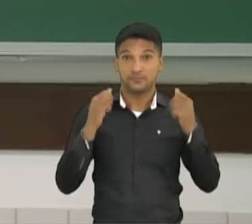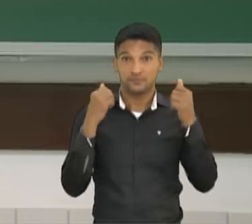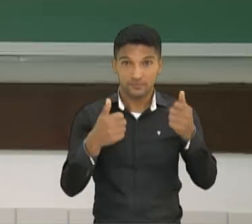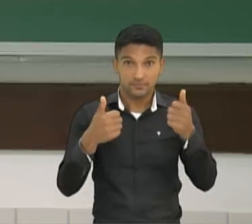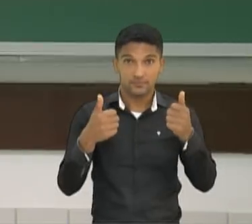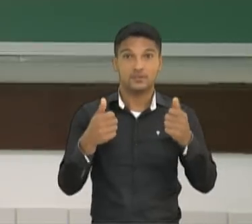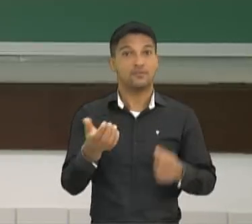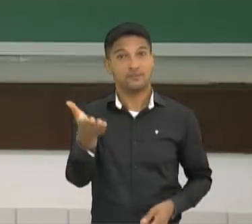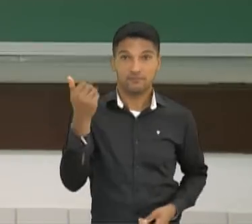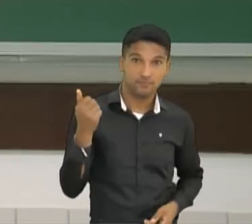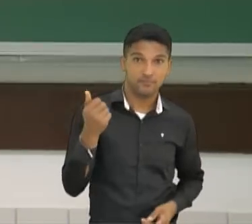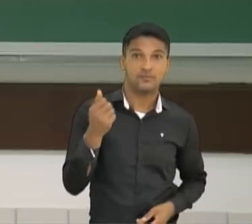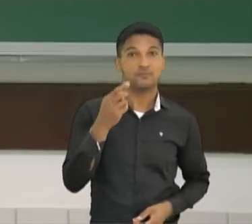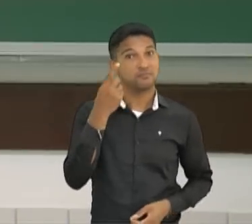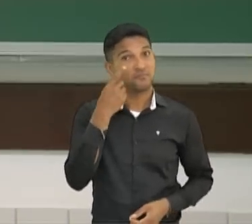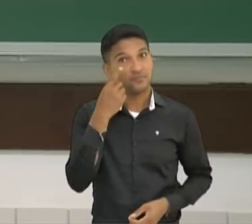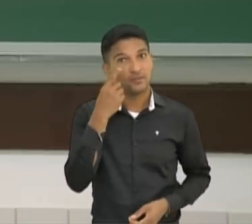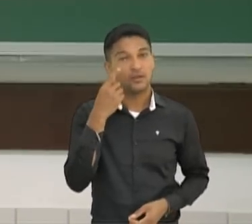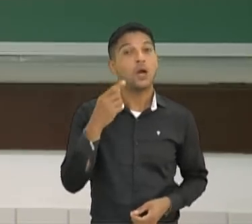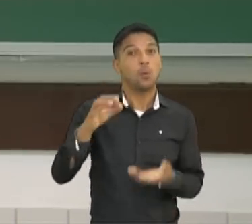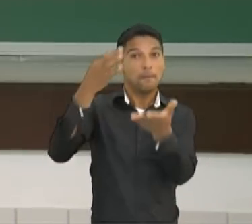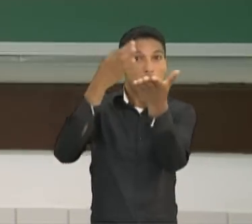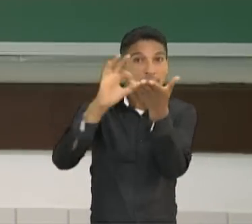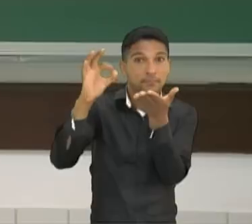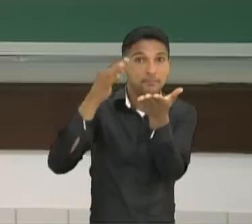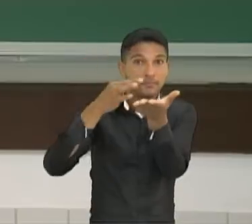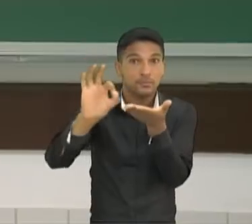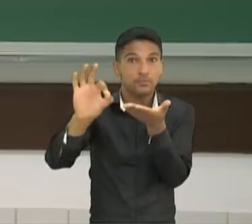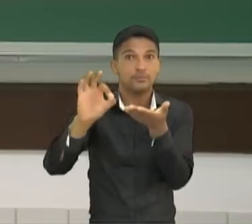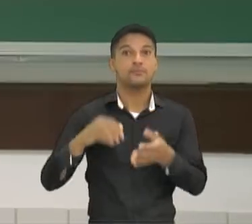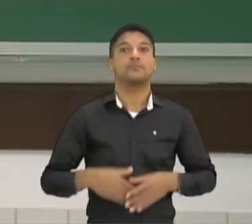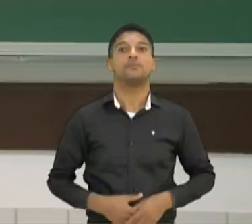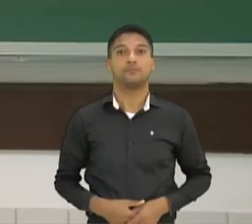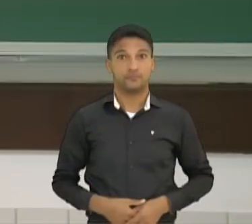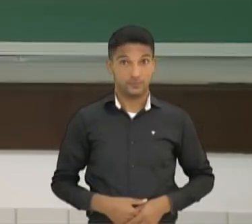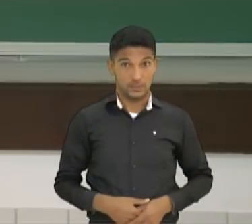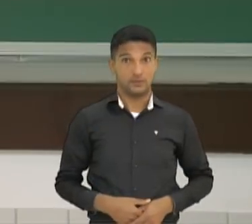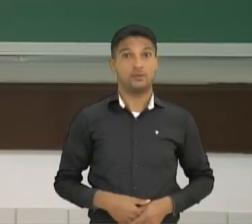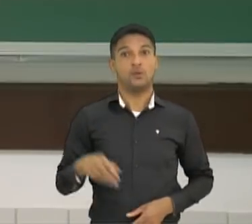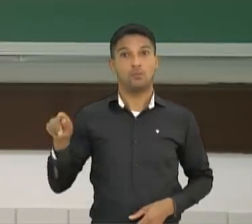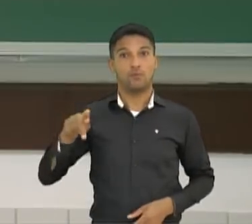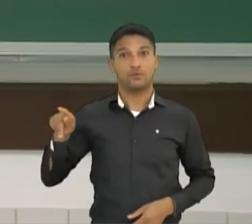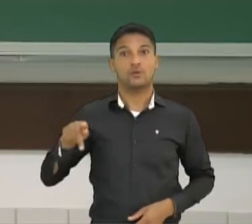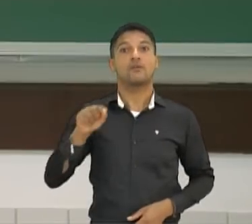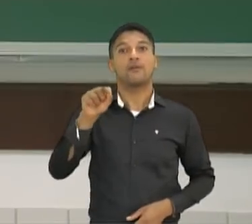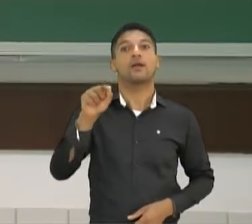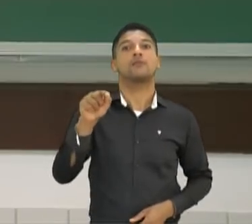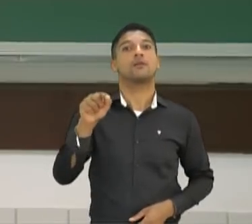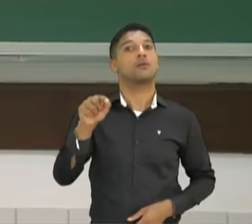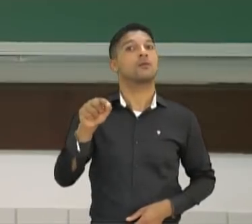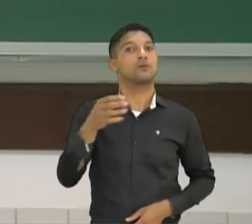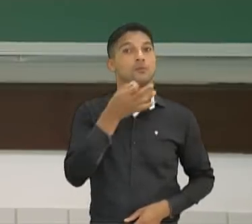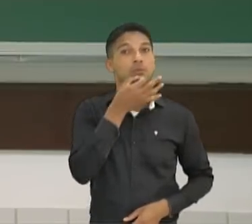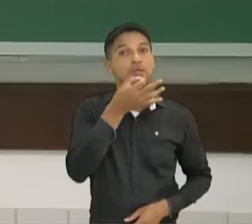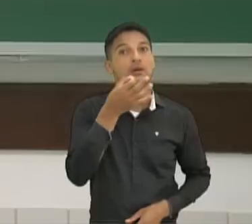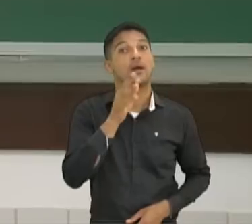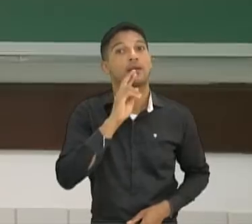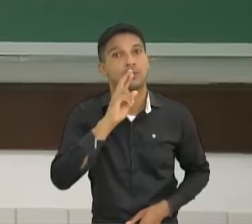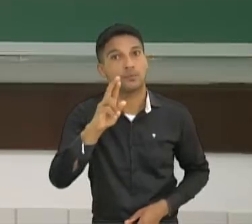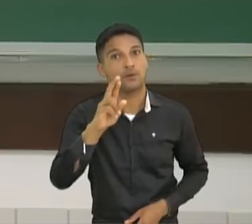E aí, galerinha, vamos lá então? Vamos fazer uma autocorreção aqui. O professor vai colocar para vocês agora aqui uma sugestão de resposta,